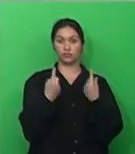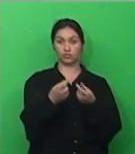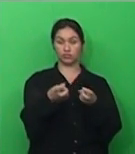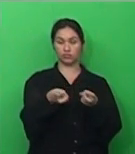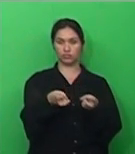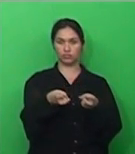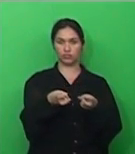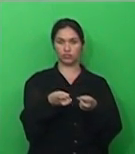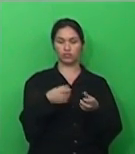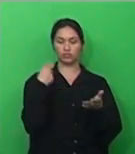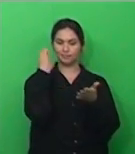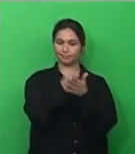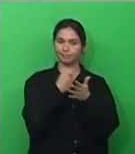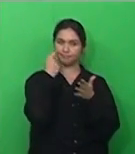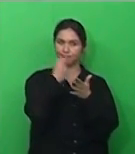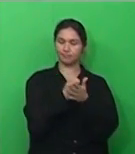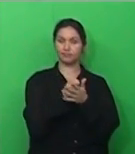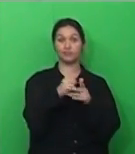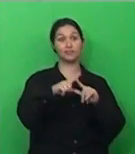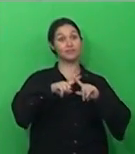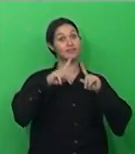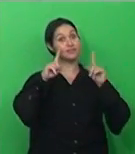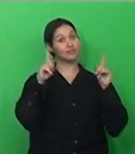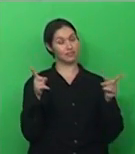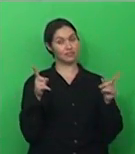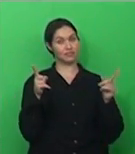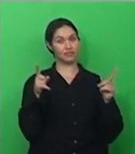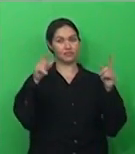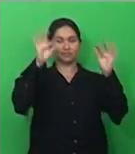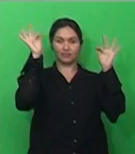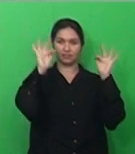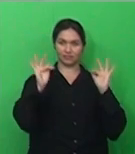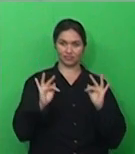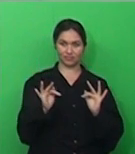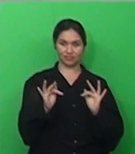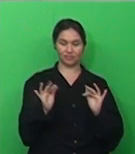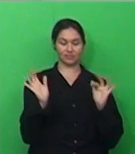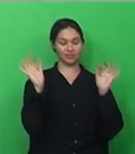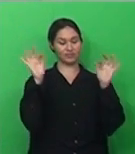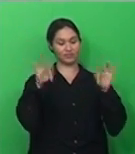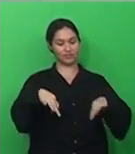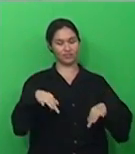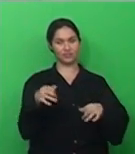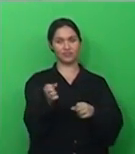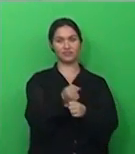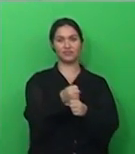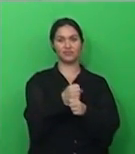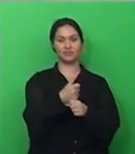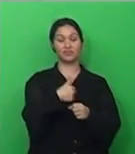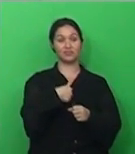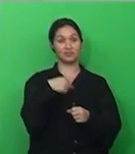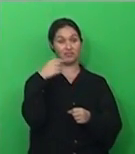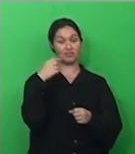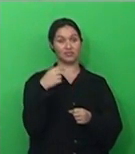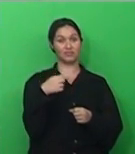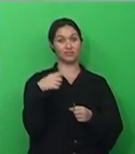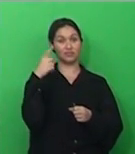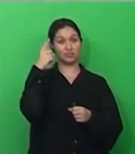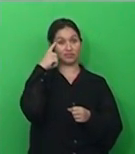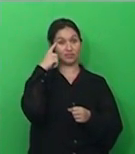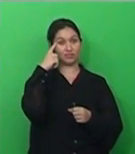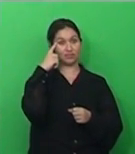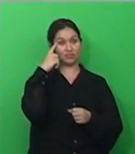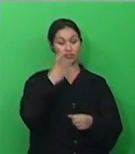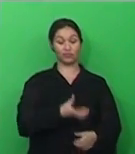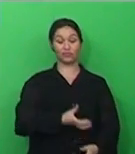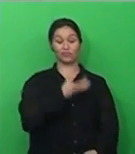cobrando, insistindo, e felizmente, né, chegando no final de ano, acho que Papai Noel existe, né? Então, a gente